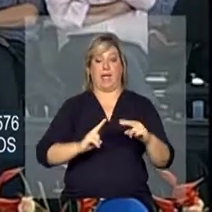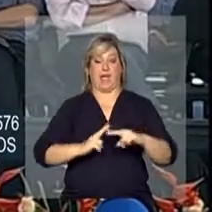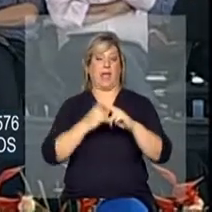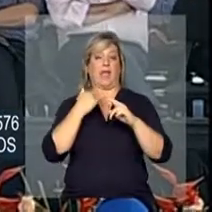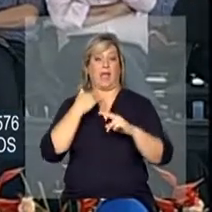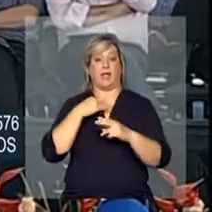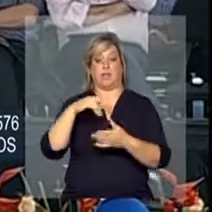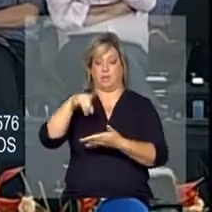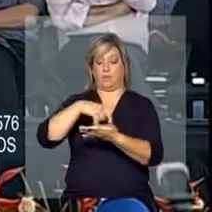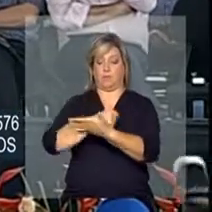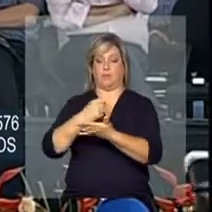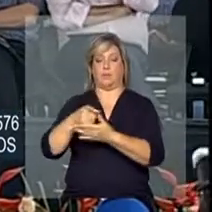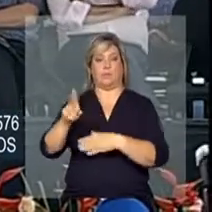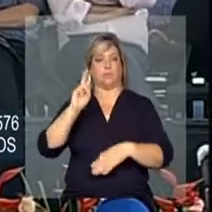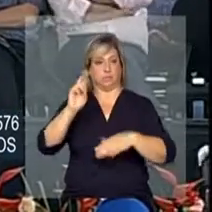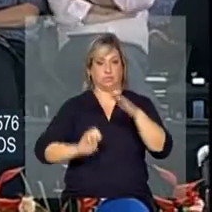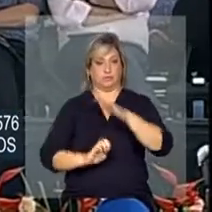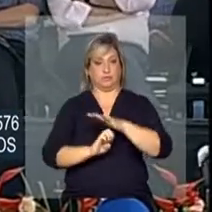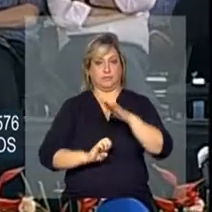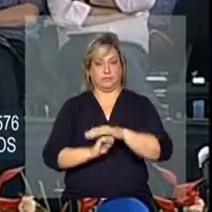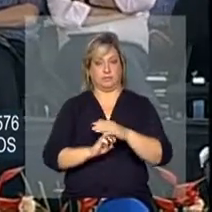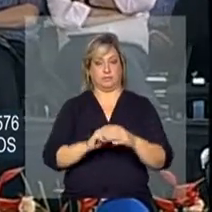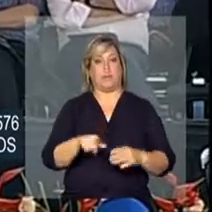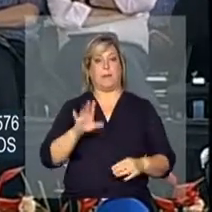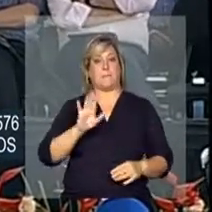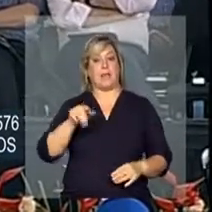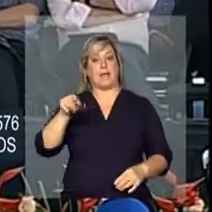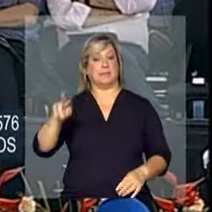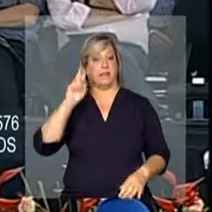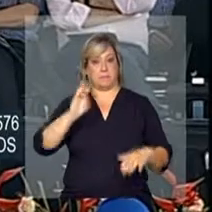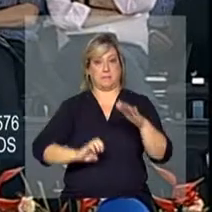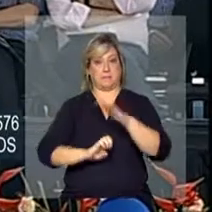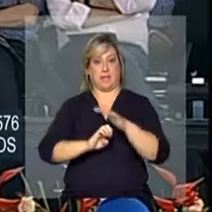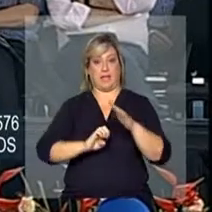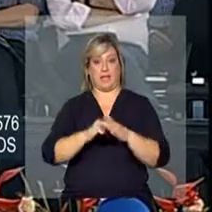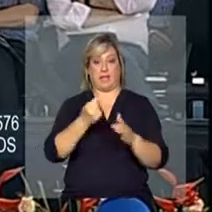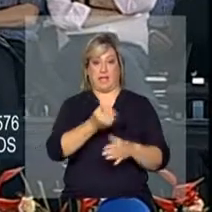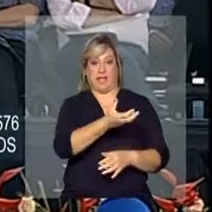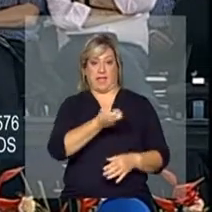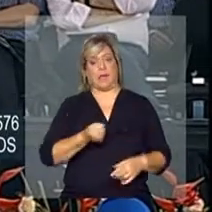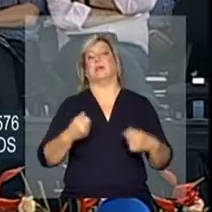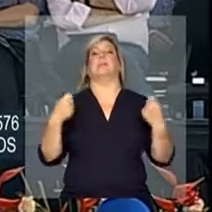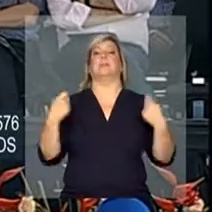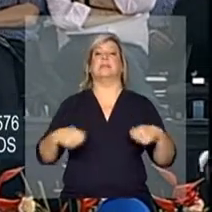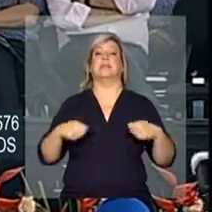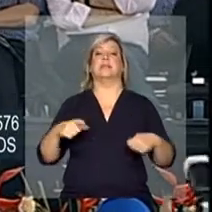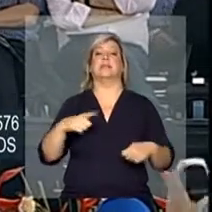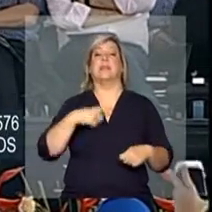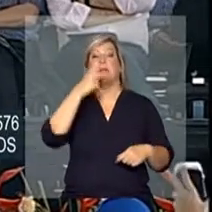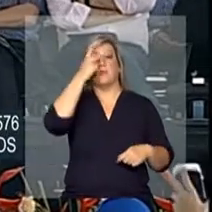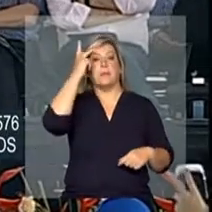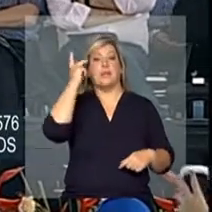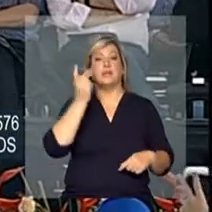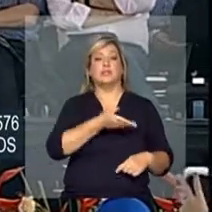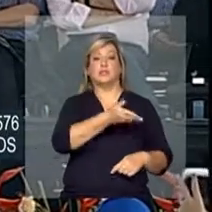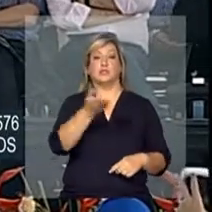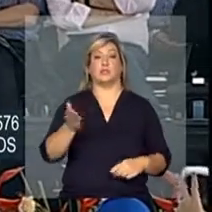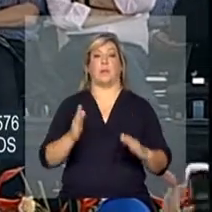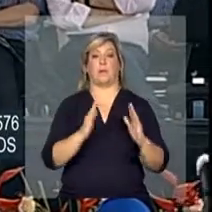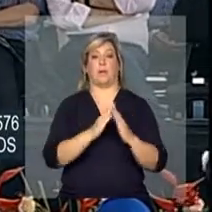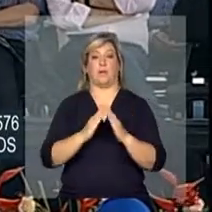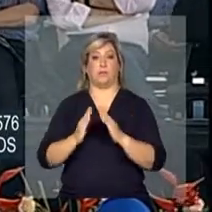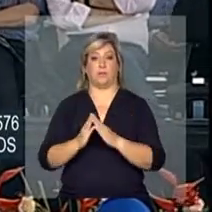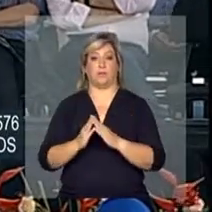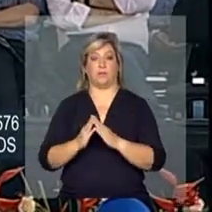empresário. Mas o empresário, para receber, tem de ter o morador, porque é para o morador que